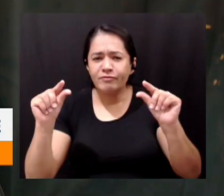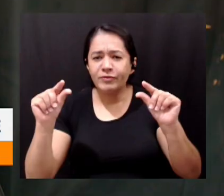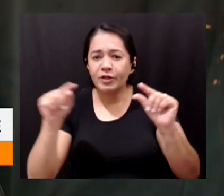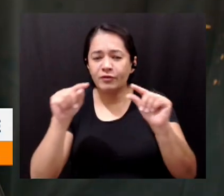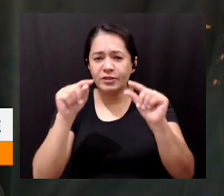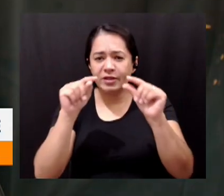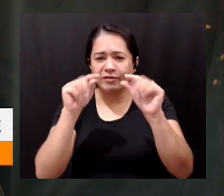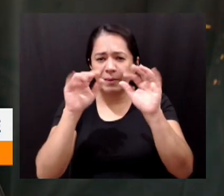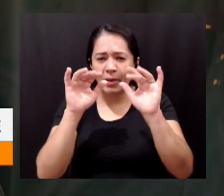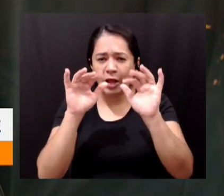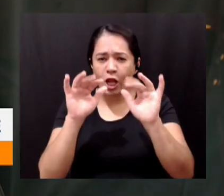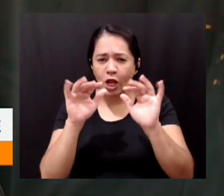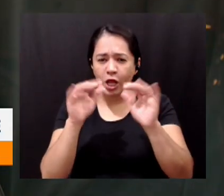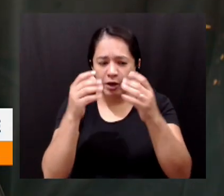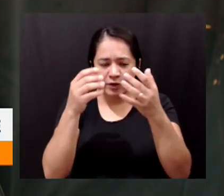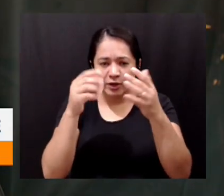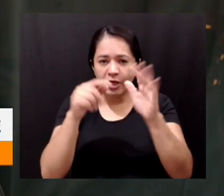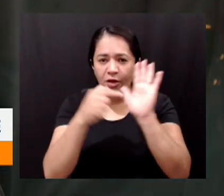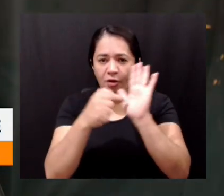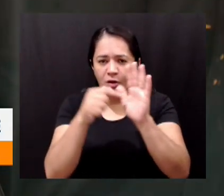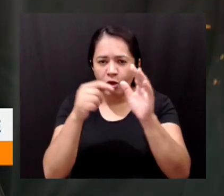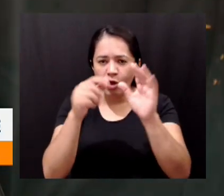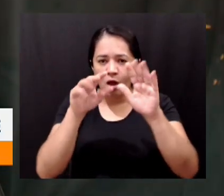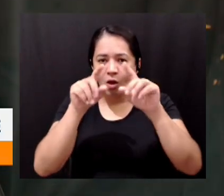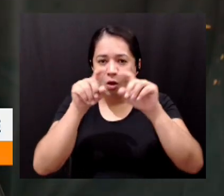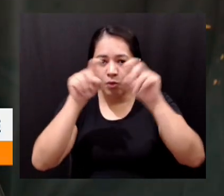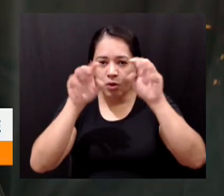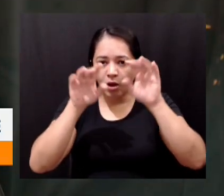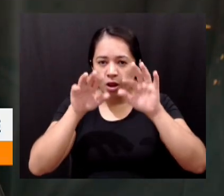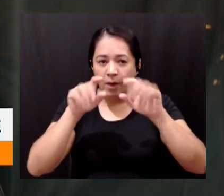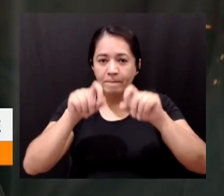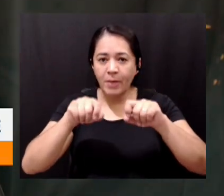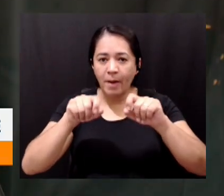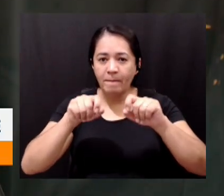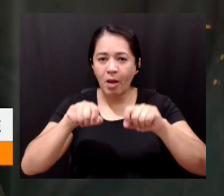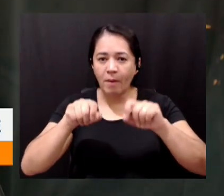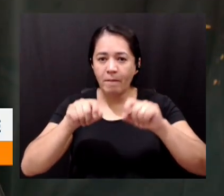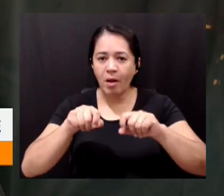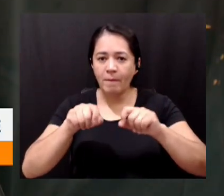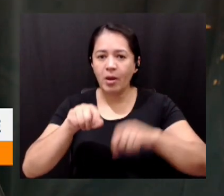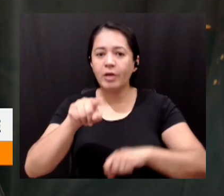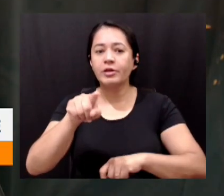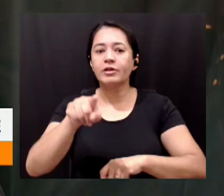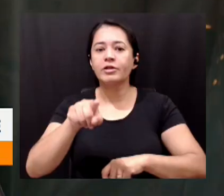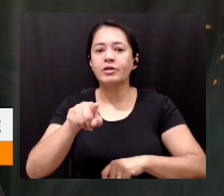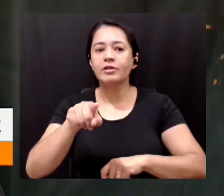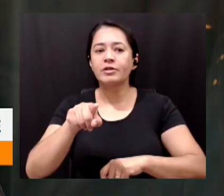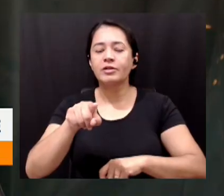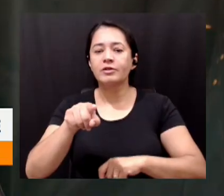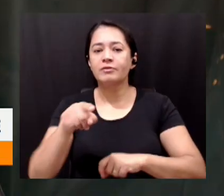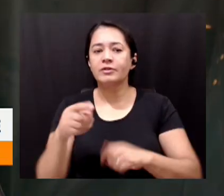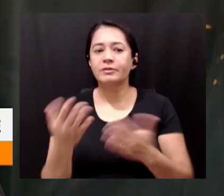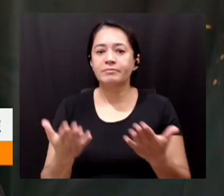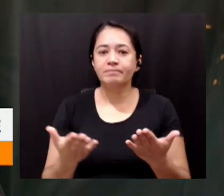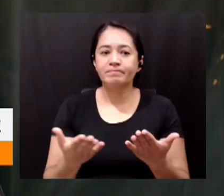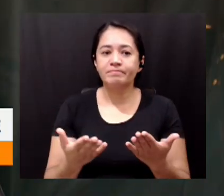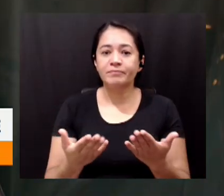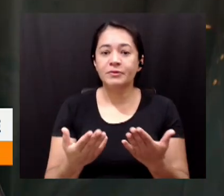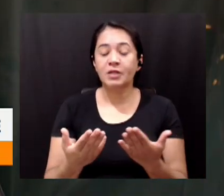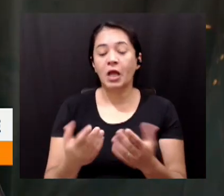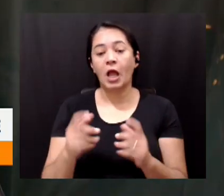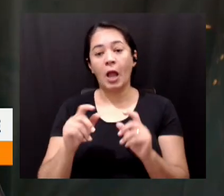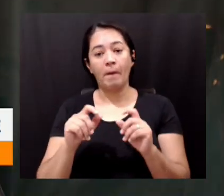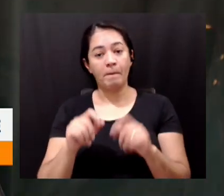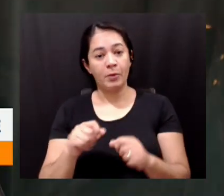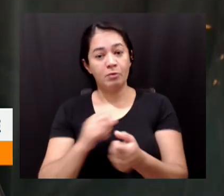te mostrando as possibilidades que você, né, está disponível, as possibilidades abertas aí